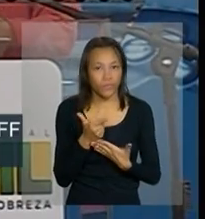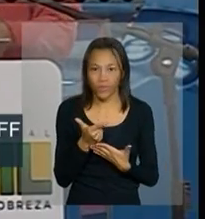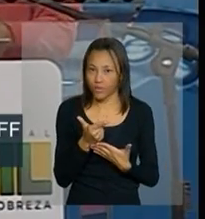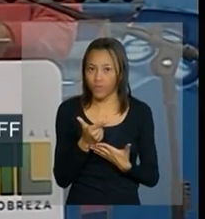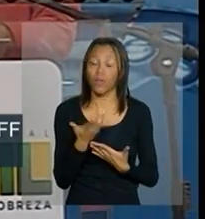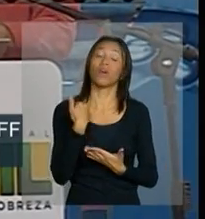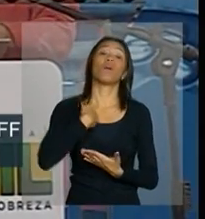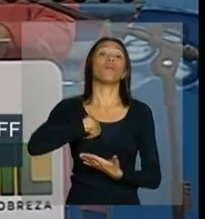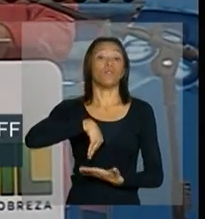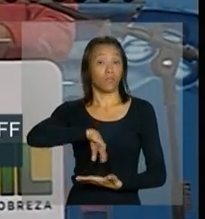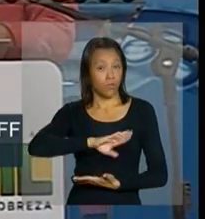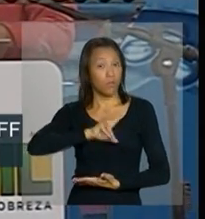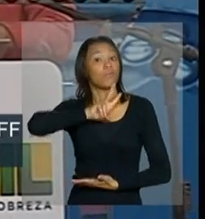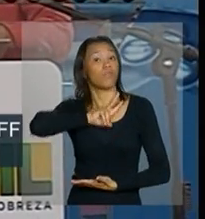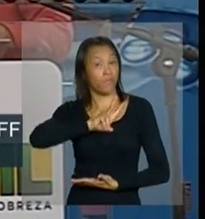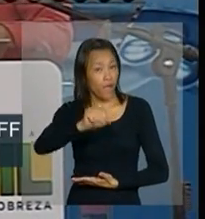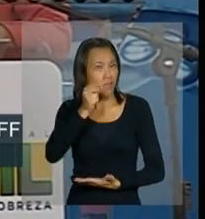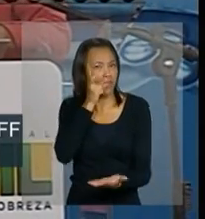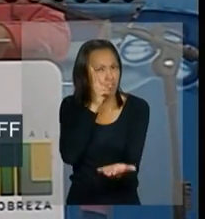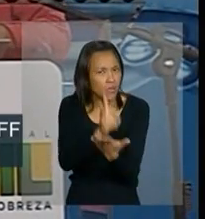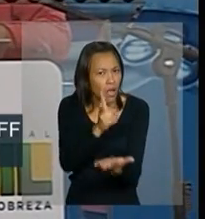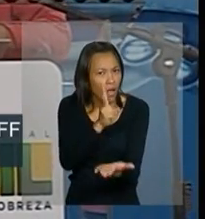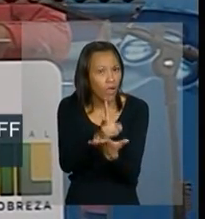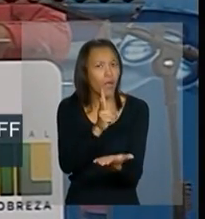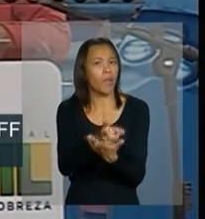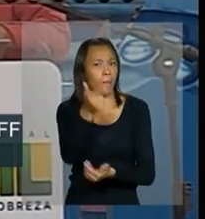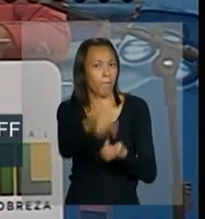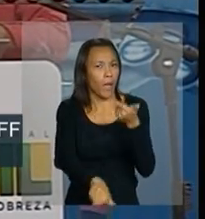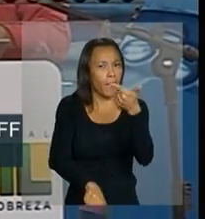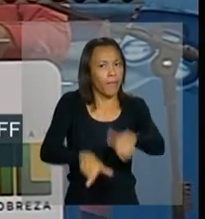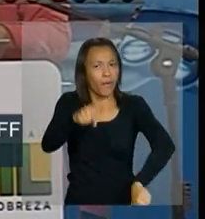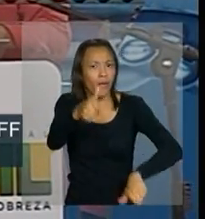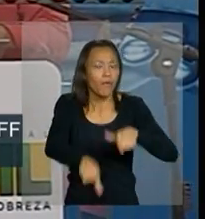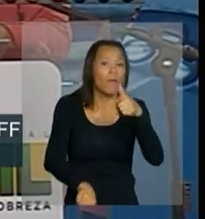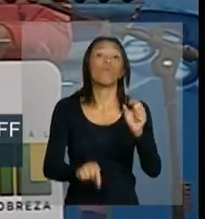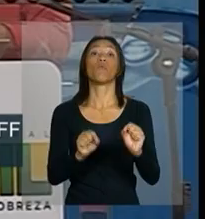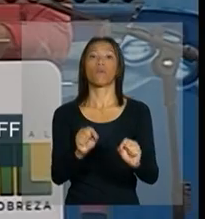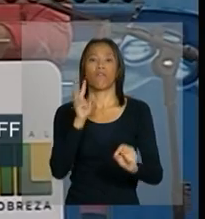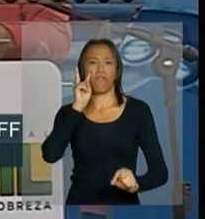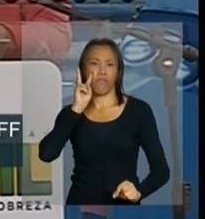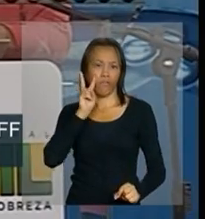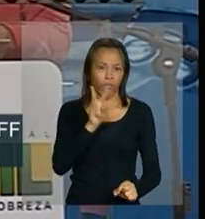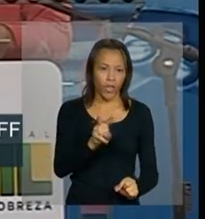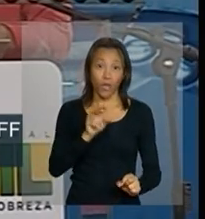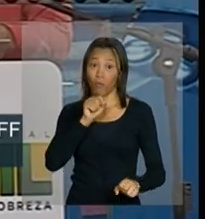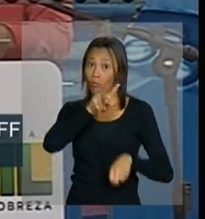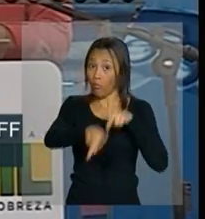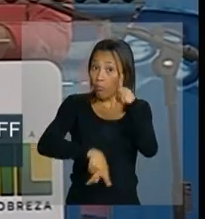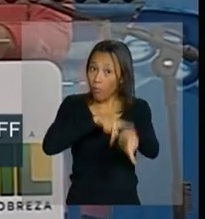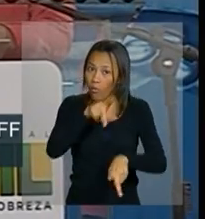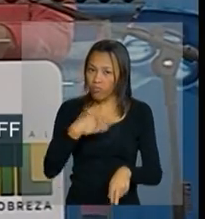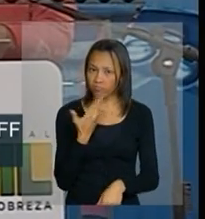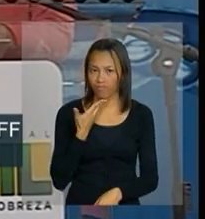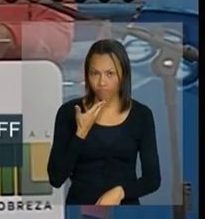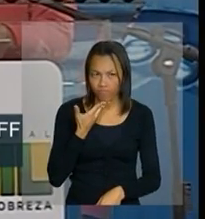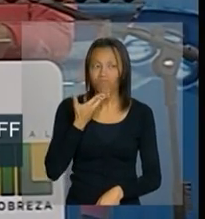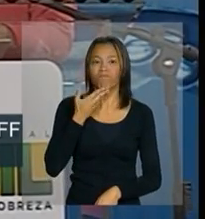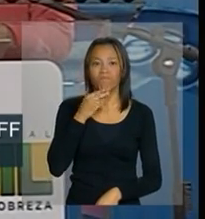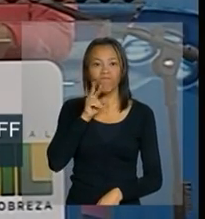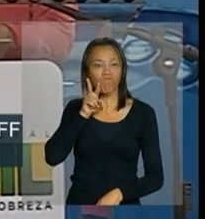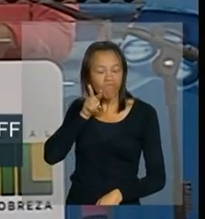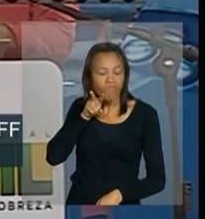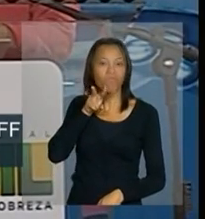Nós vamos cada vez mais ver o nosso povo de cabeça